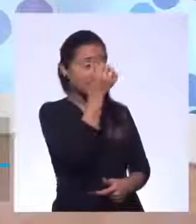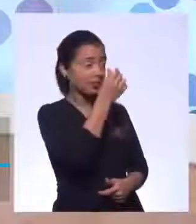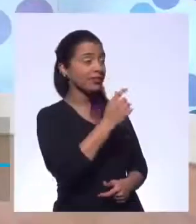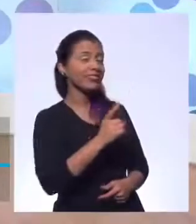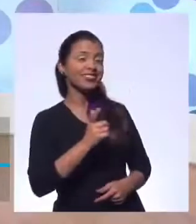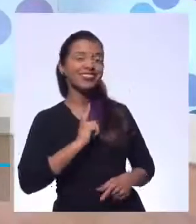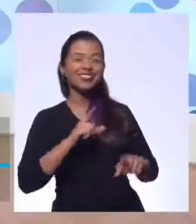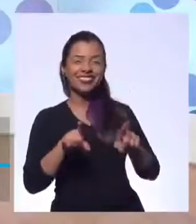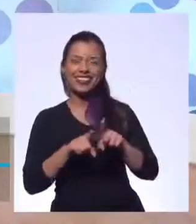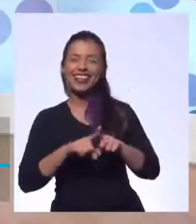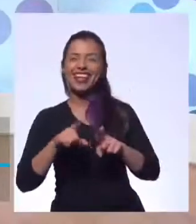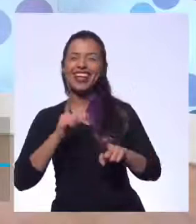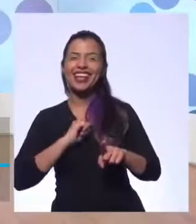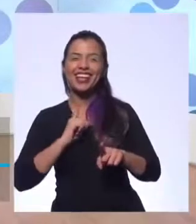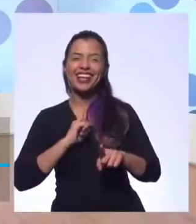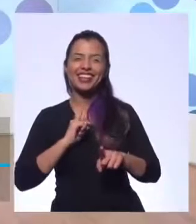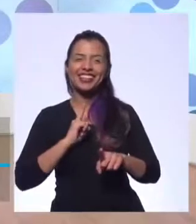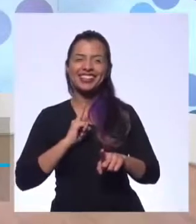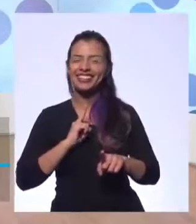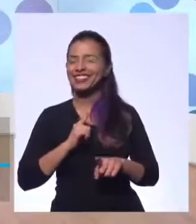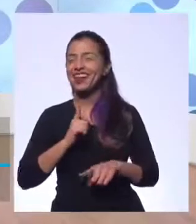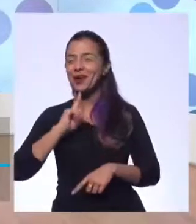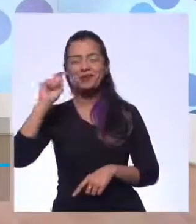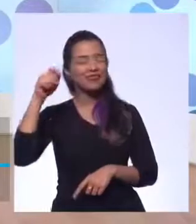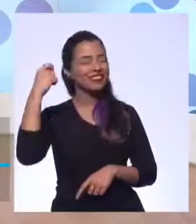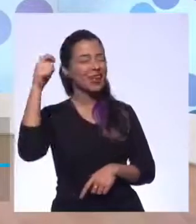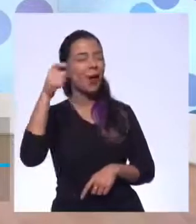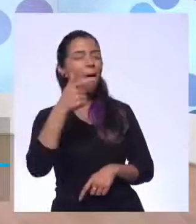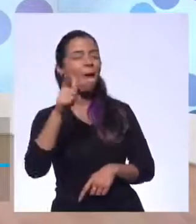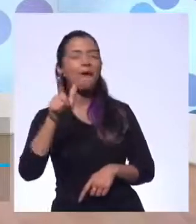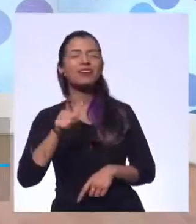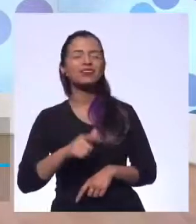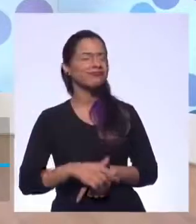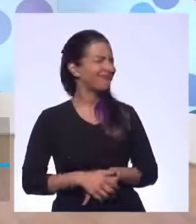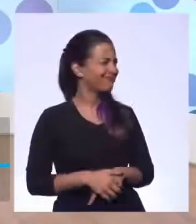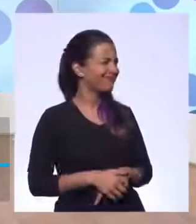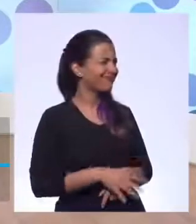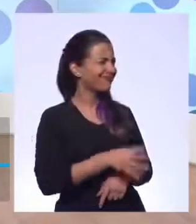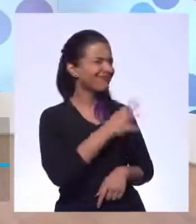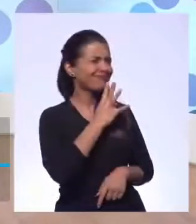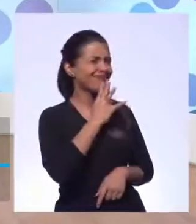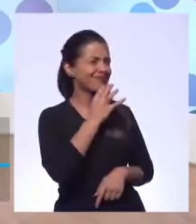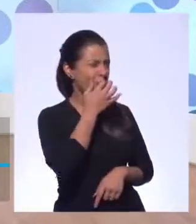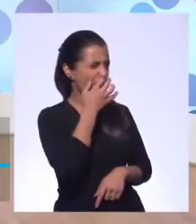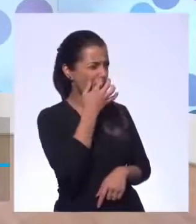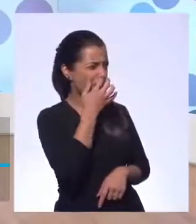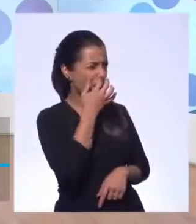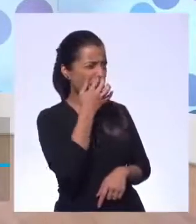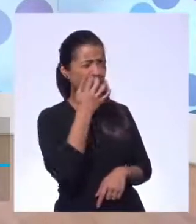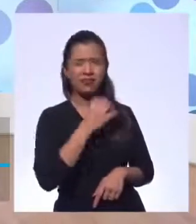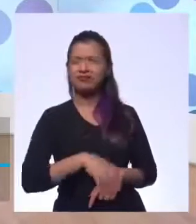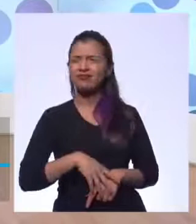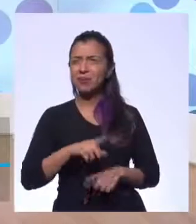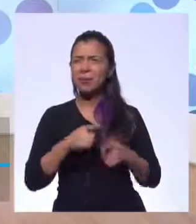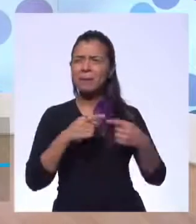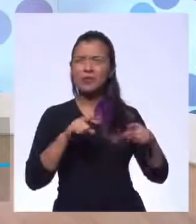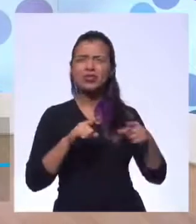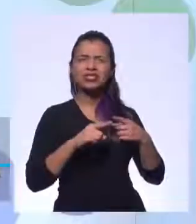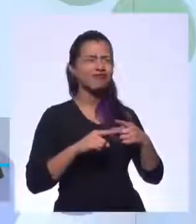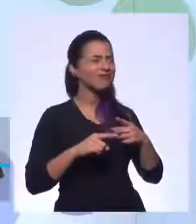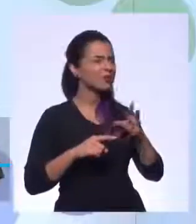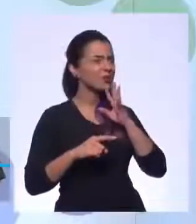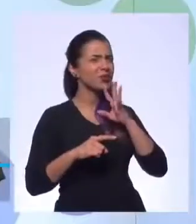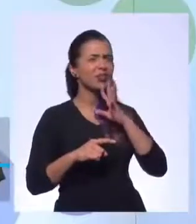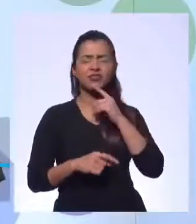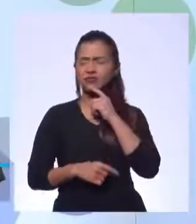música Feiticeira. Vai Eu não saber. sei essa música. Não tem uma música feiticeira, mas não lembro como é que canta. Feiticeira. Gente,